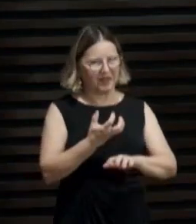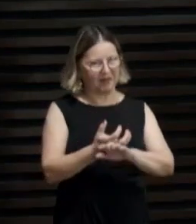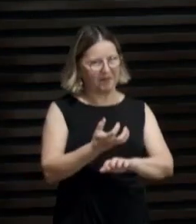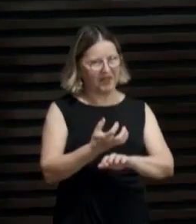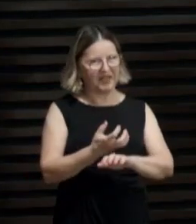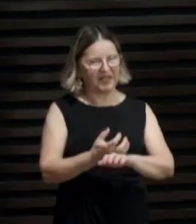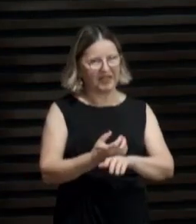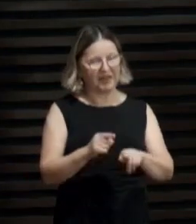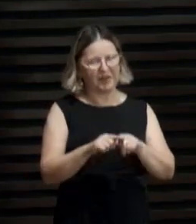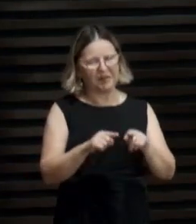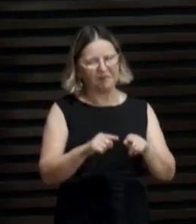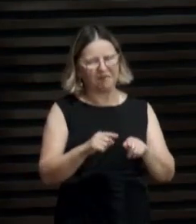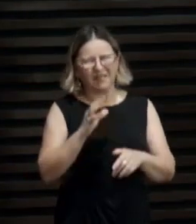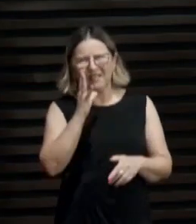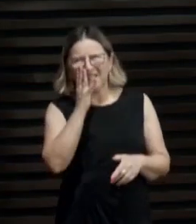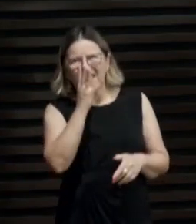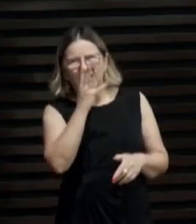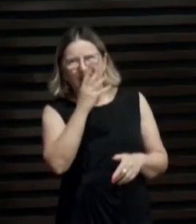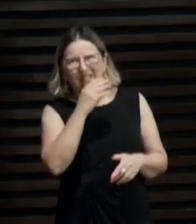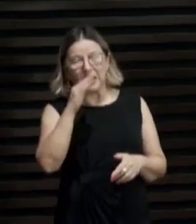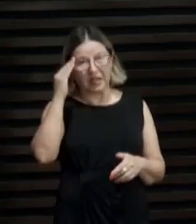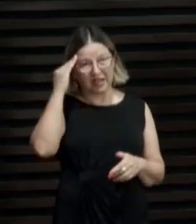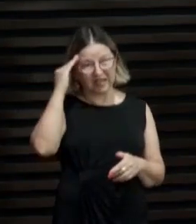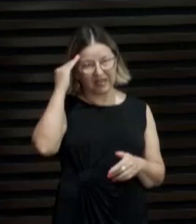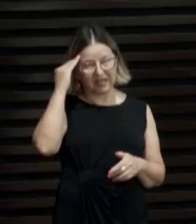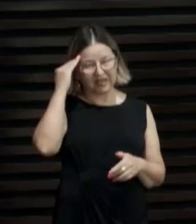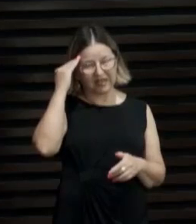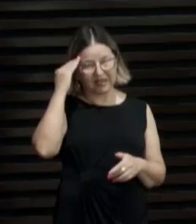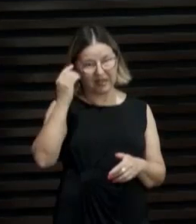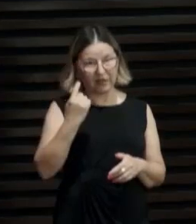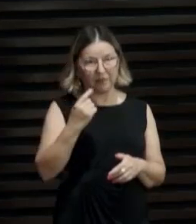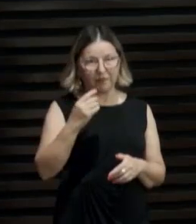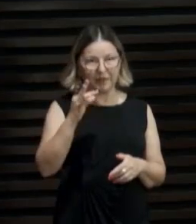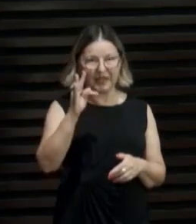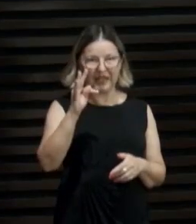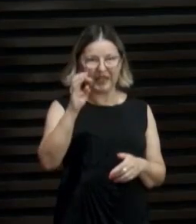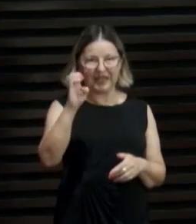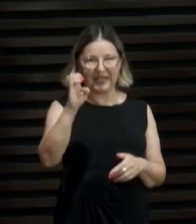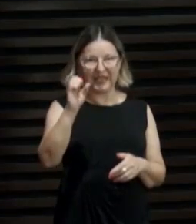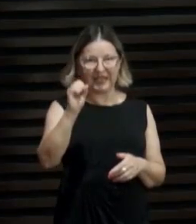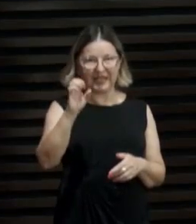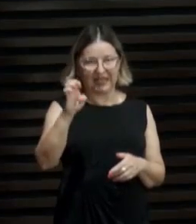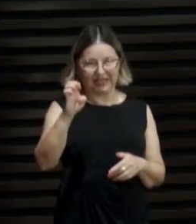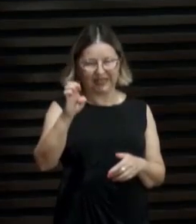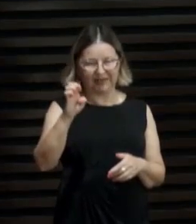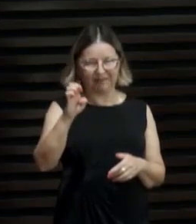entender que uma tese é uma proposição que ela será colocada em